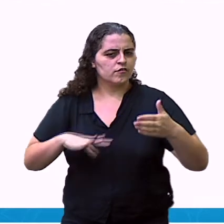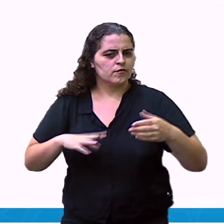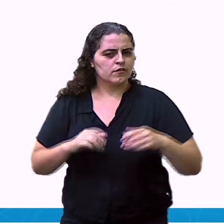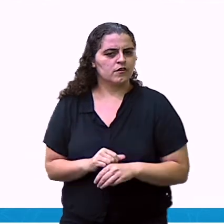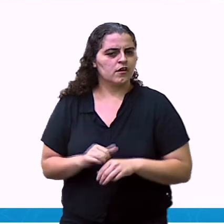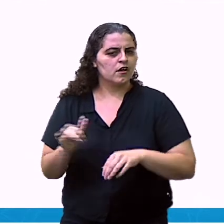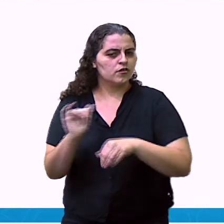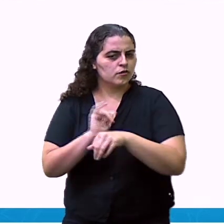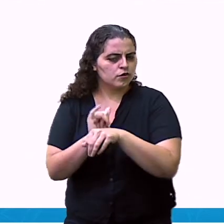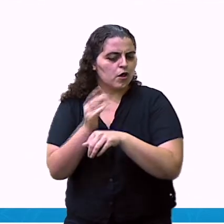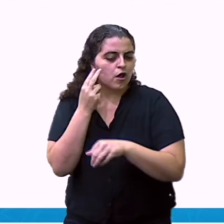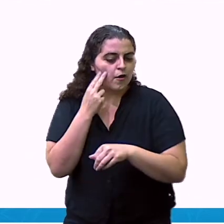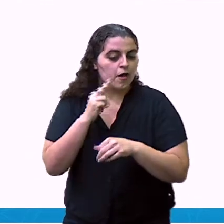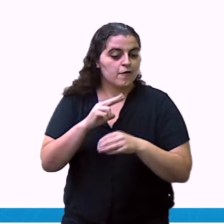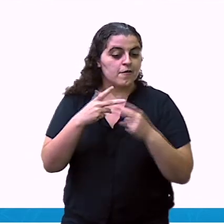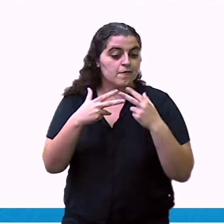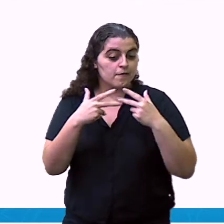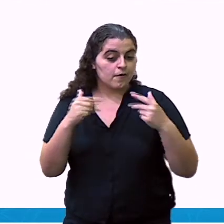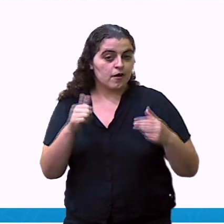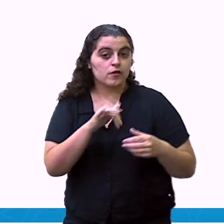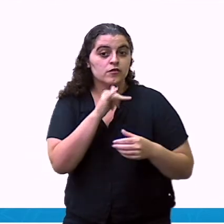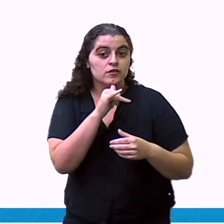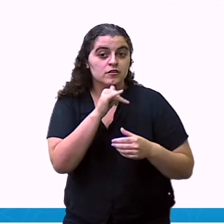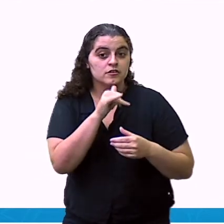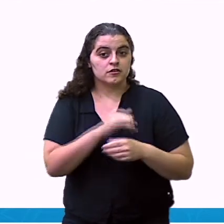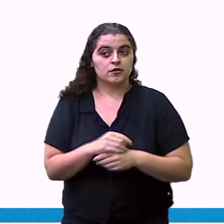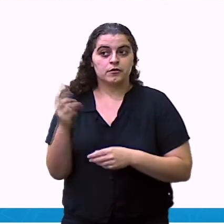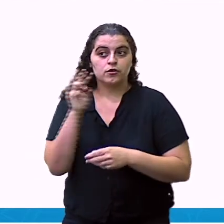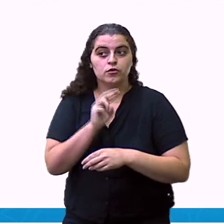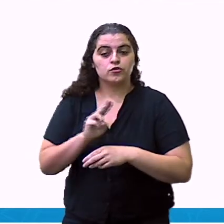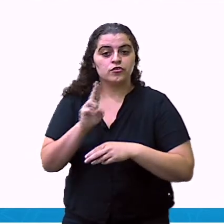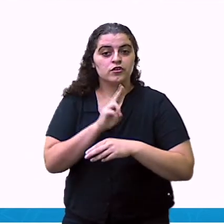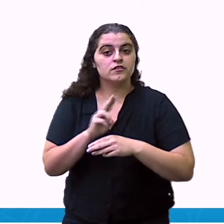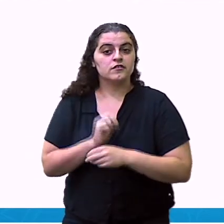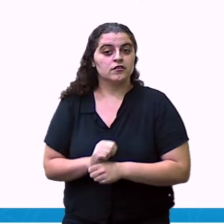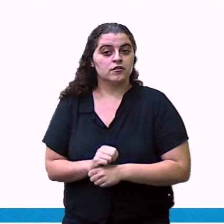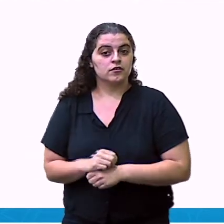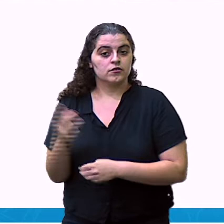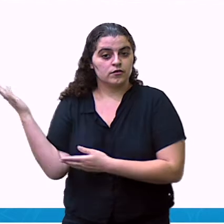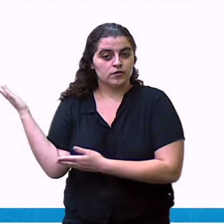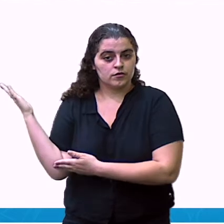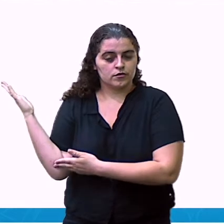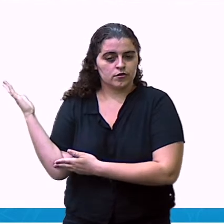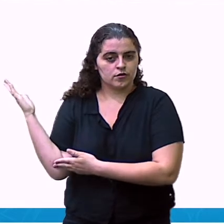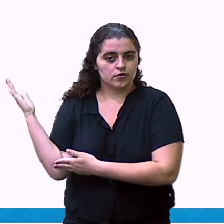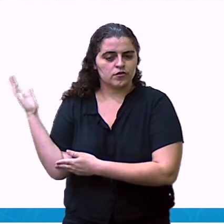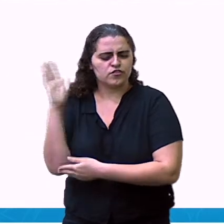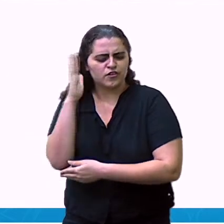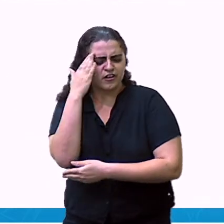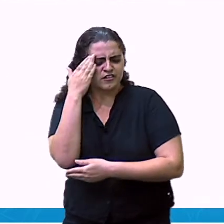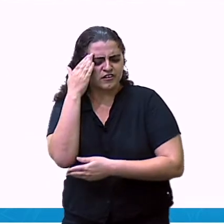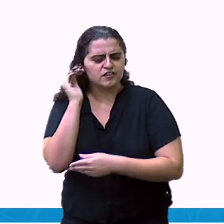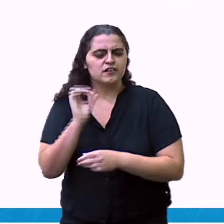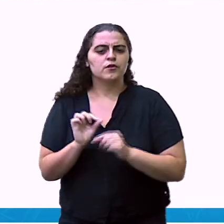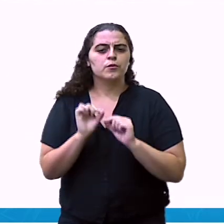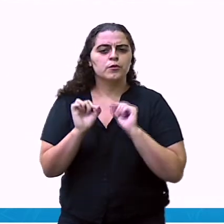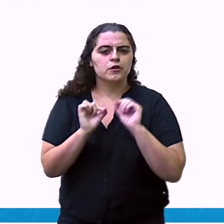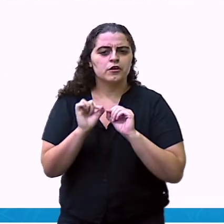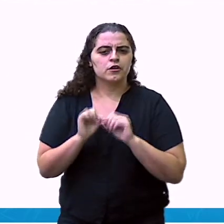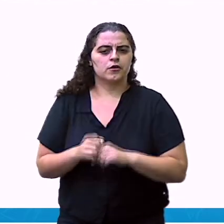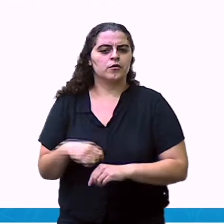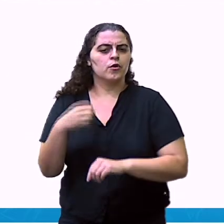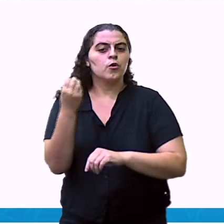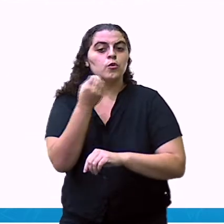nos números decimais, nós utilizamos também cada uma dessas partes. Então, nós podemos entender que os